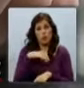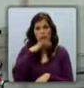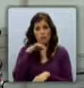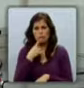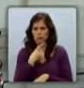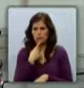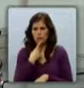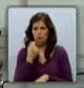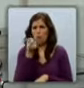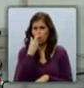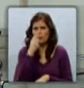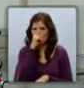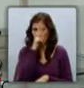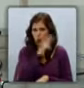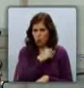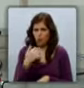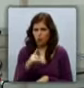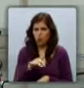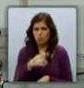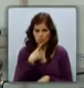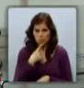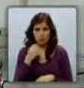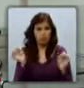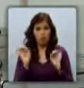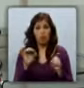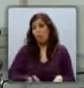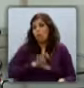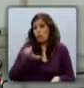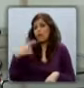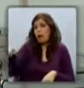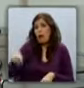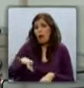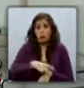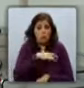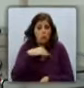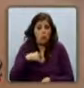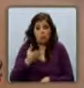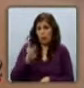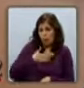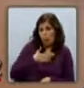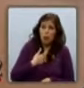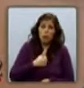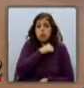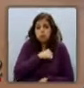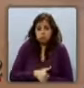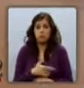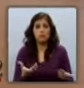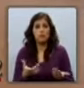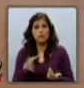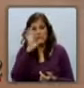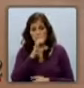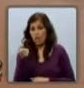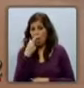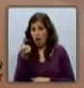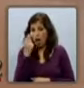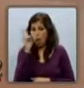estava a adquirir Sinceramente não confiei no médico não é e naquilo que me estavam a dar uma sobredosagem durante a